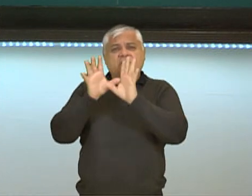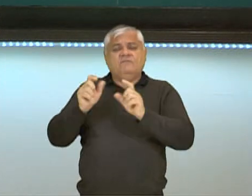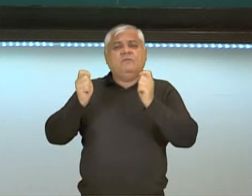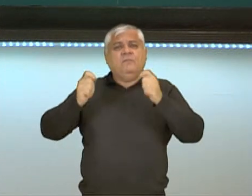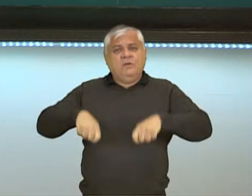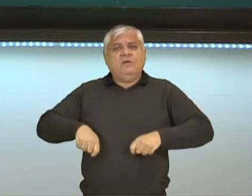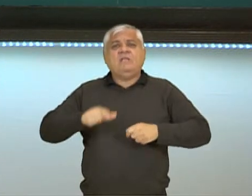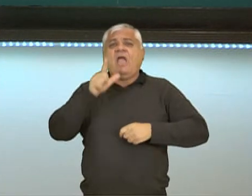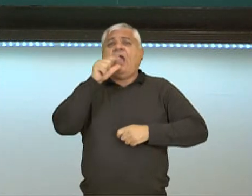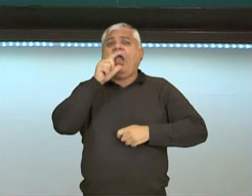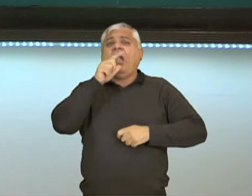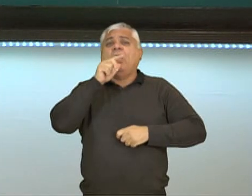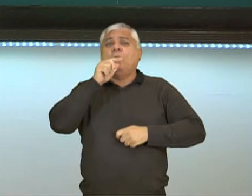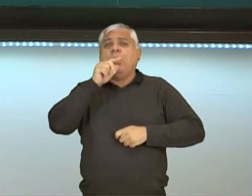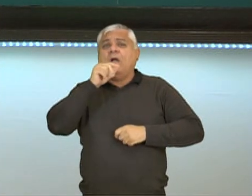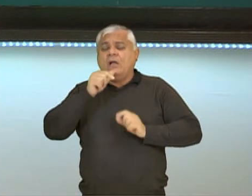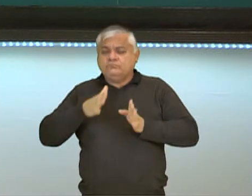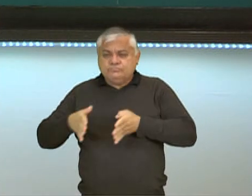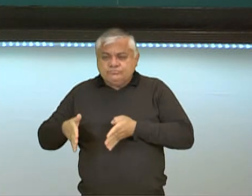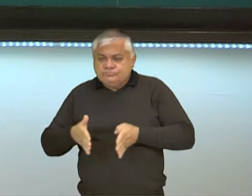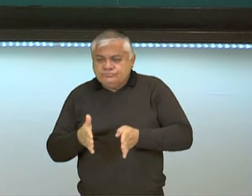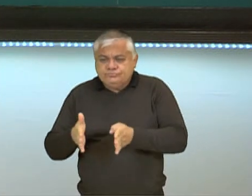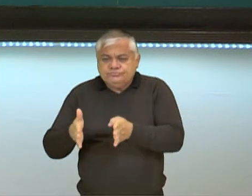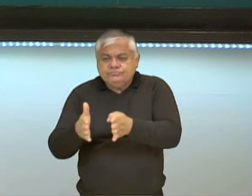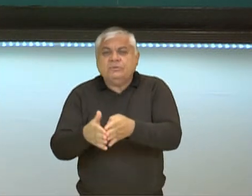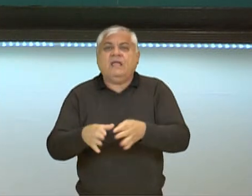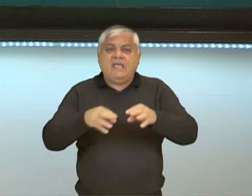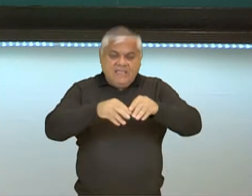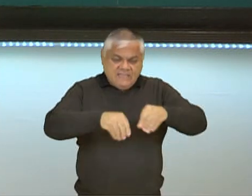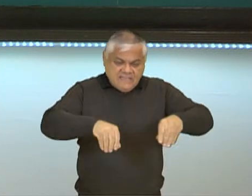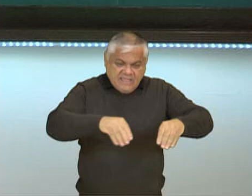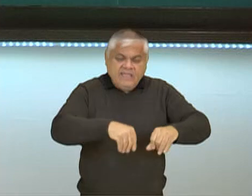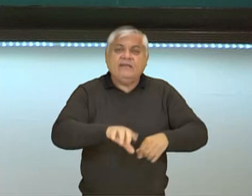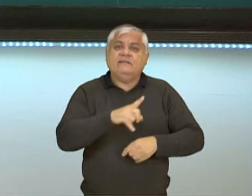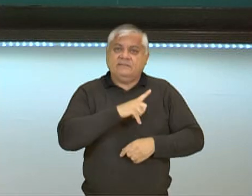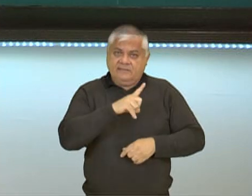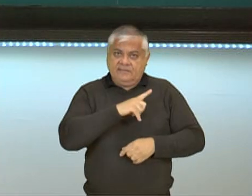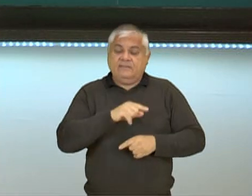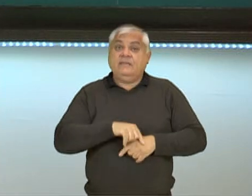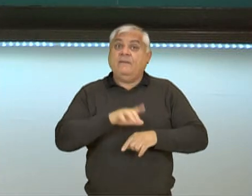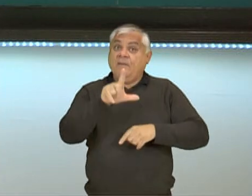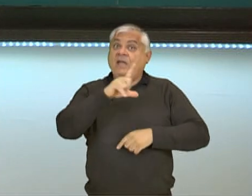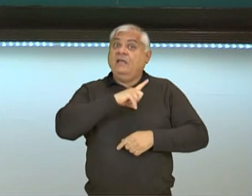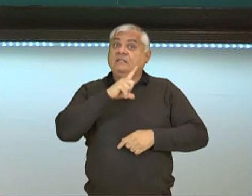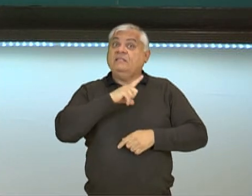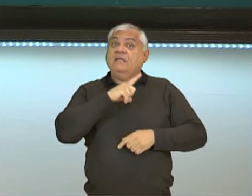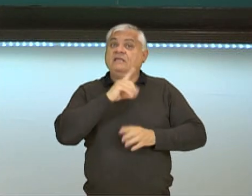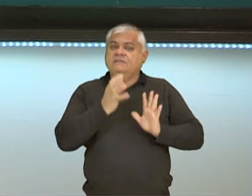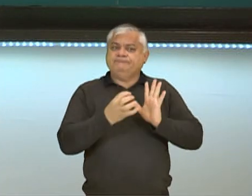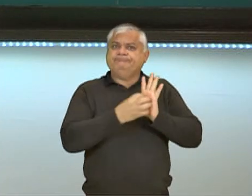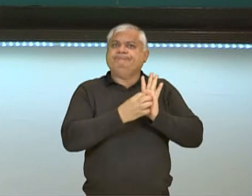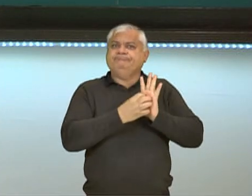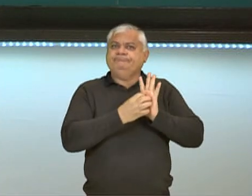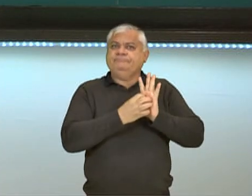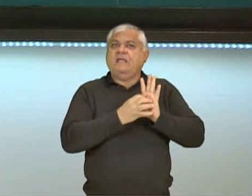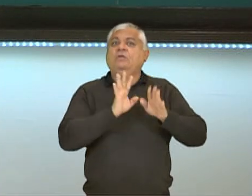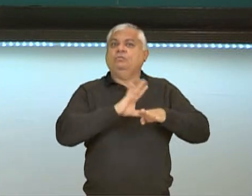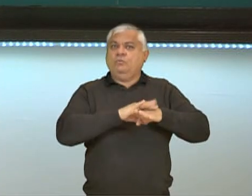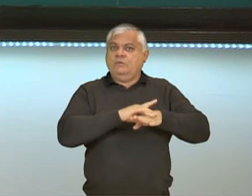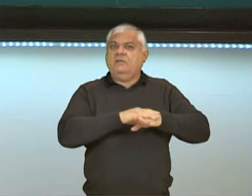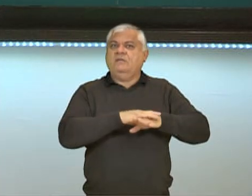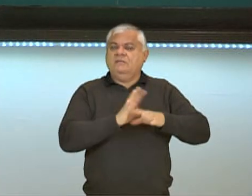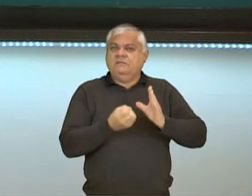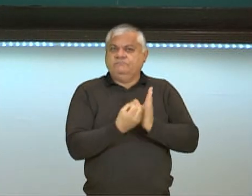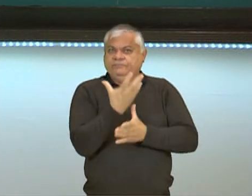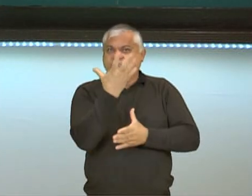ambientes aquáticos e terrestres, mas também existem aqueles que parasitam, que provocam doenças, ok?